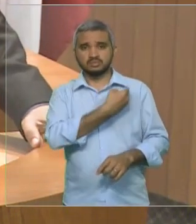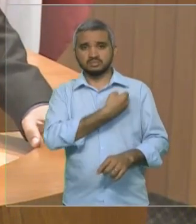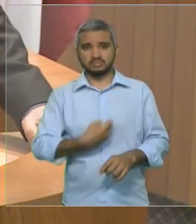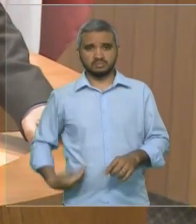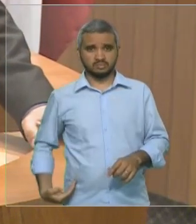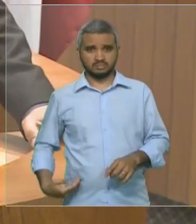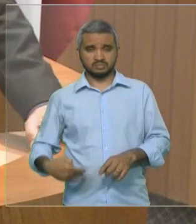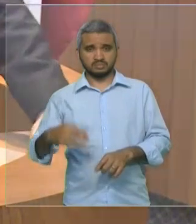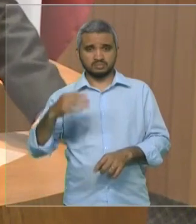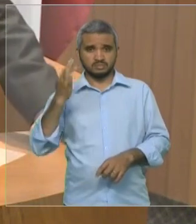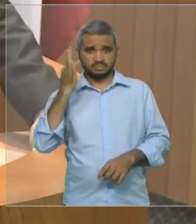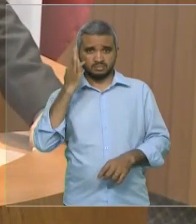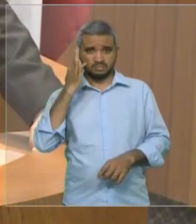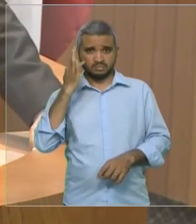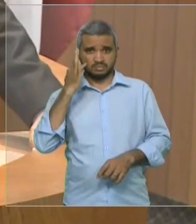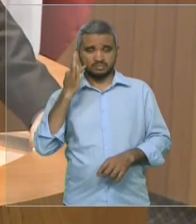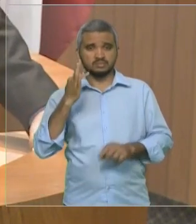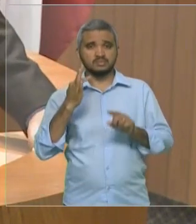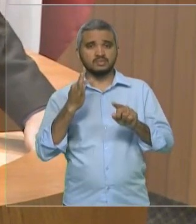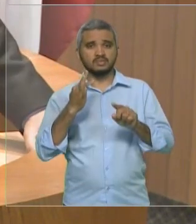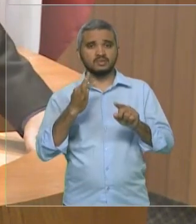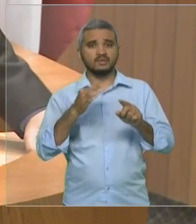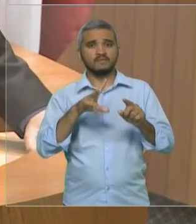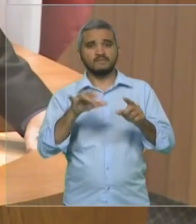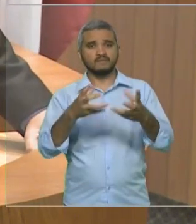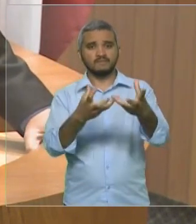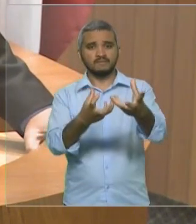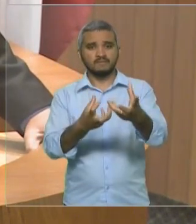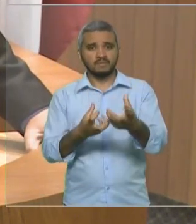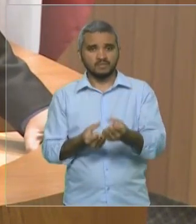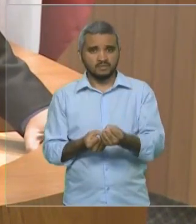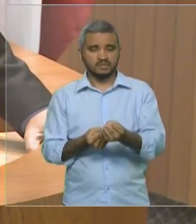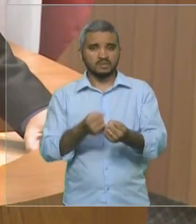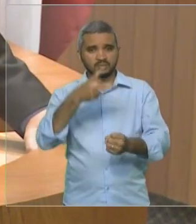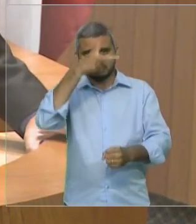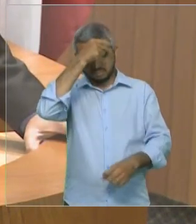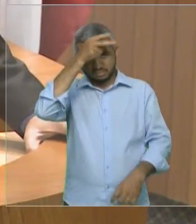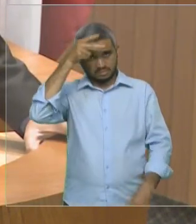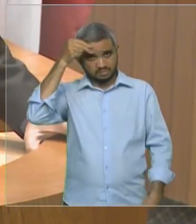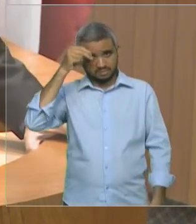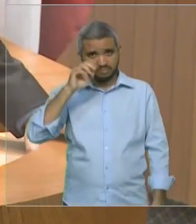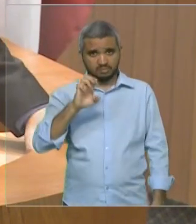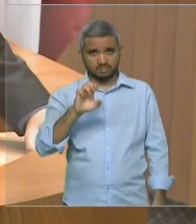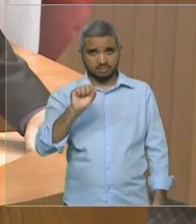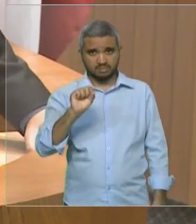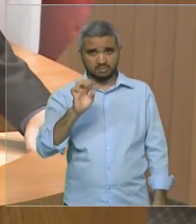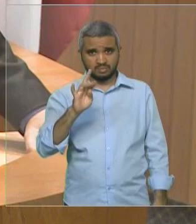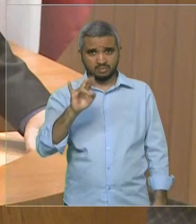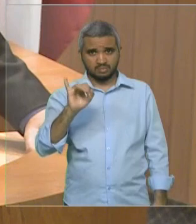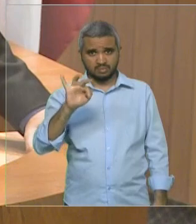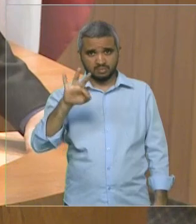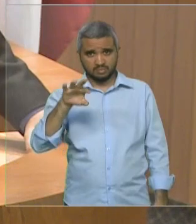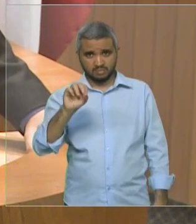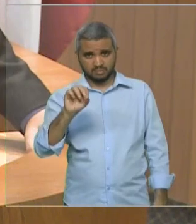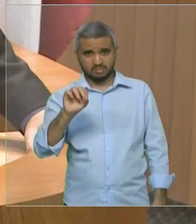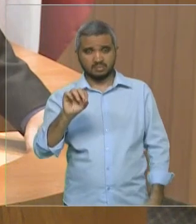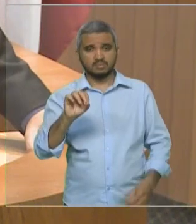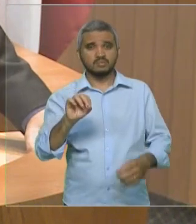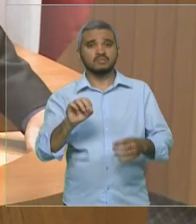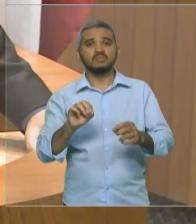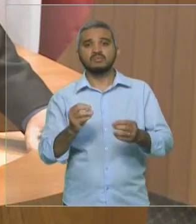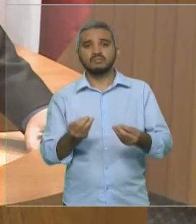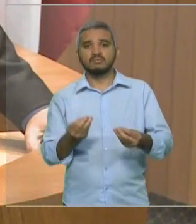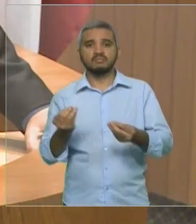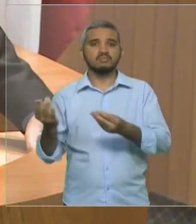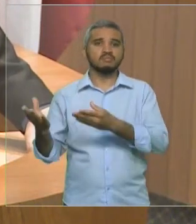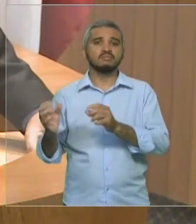da prefeitura de Estreito um prédio e, ato seguinte, daqui a alguns